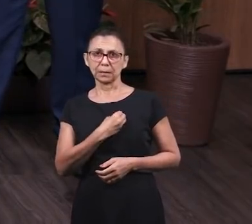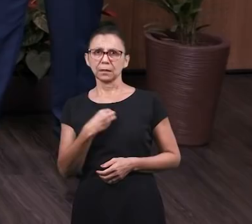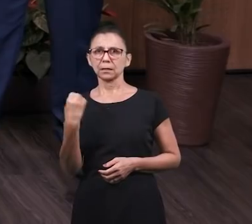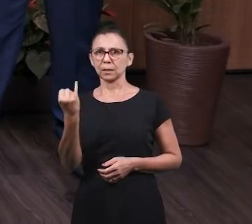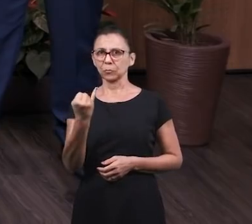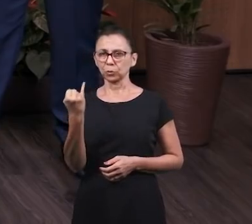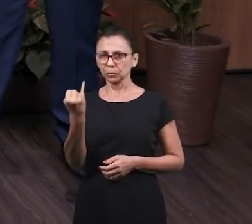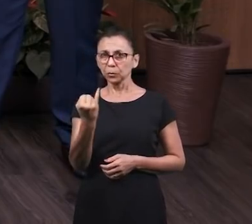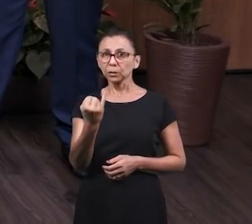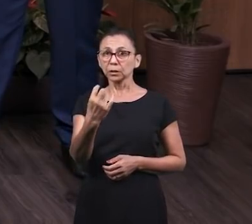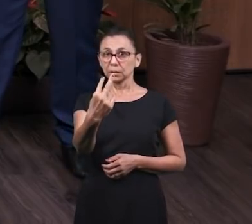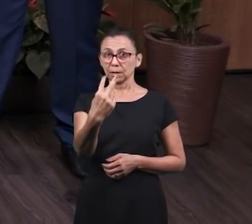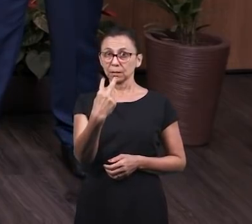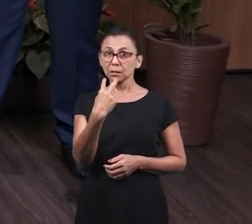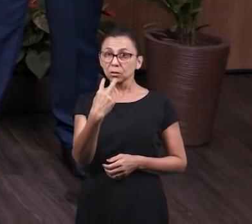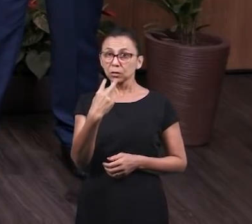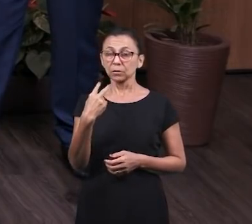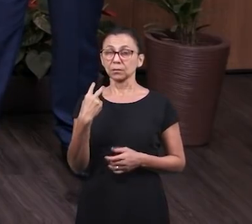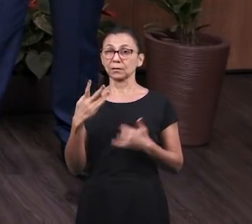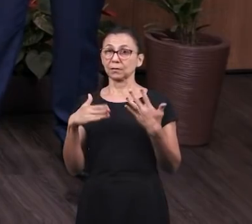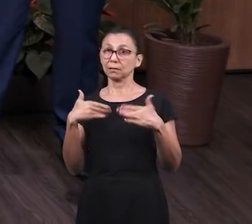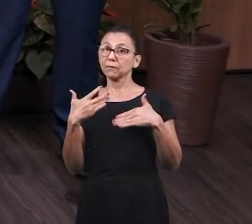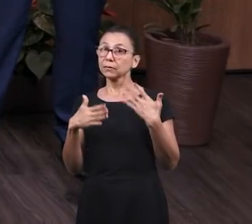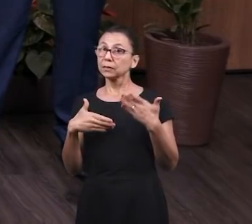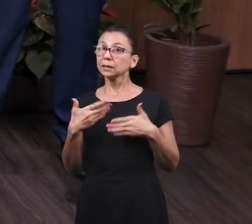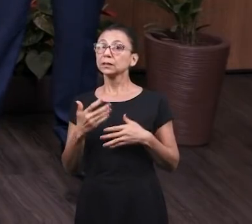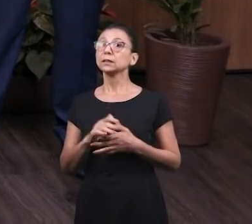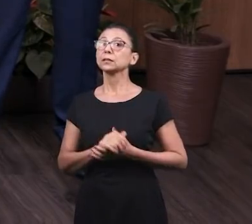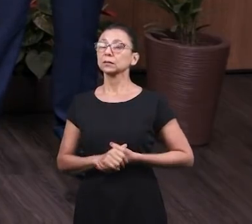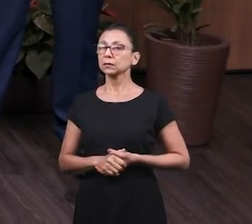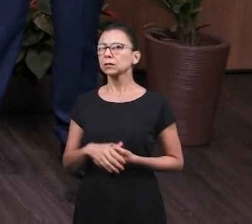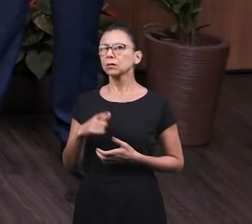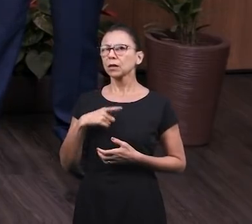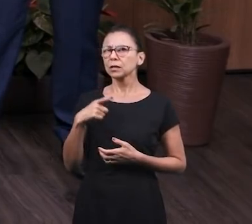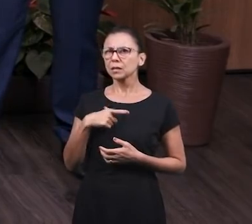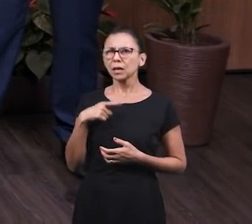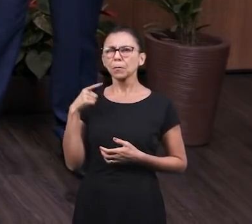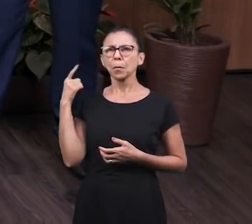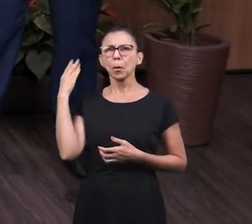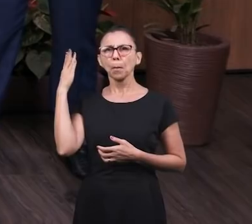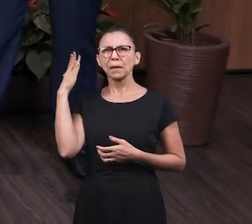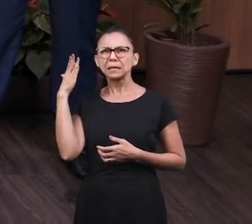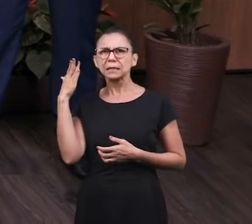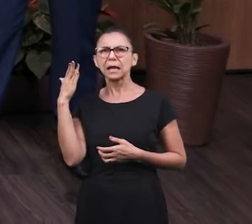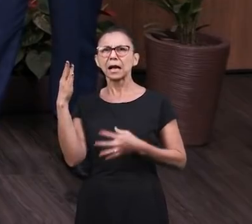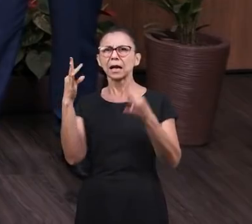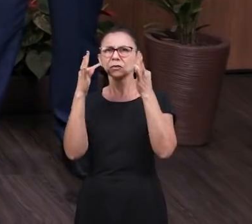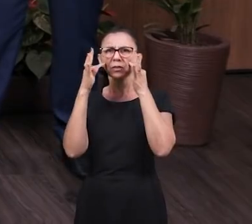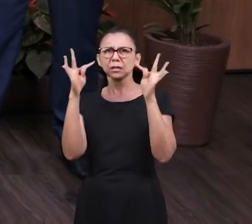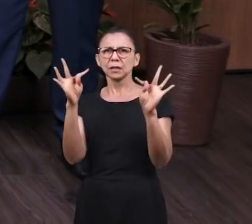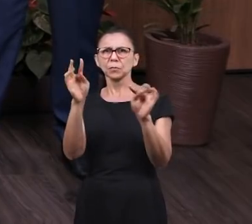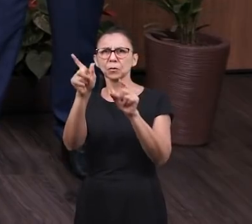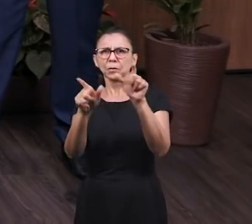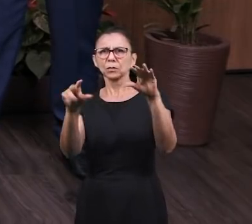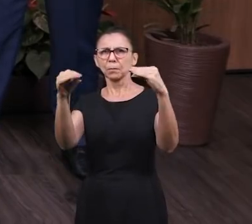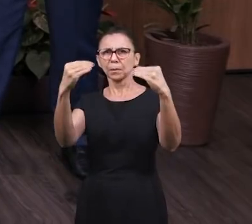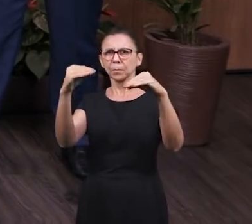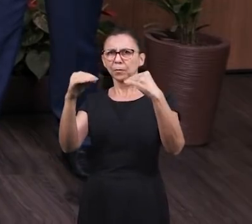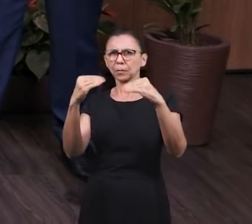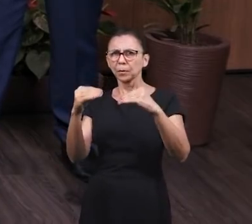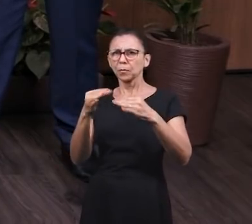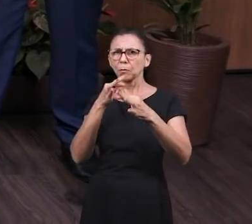privilégio e satisfação para nós. Temos recebido diversas mensagens com testemunhos